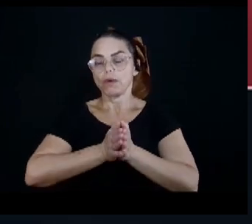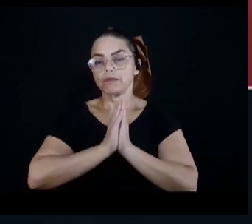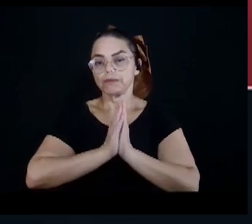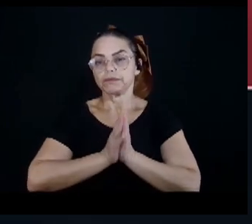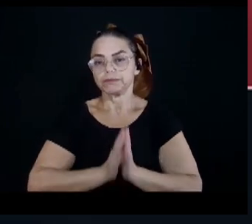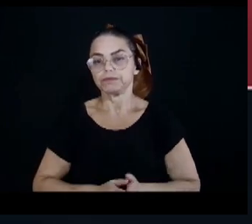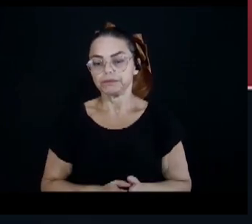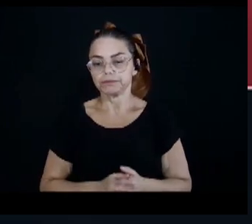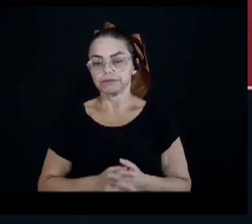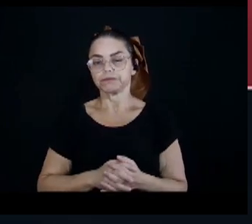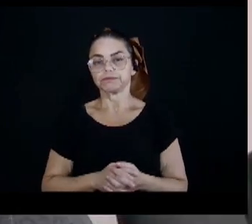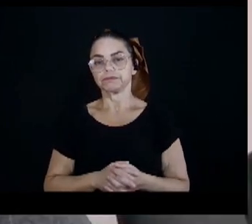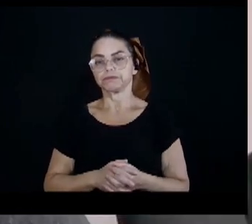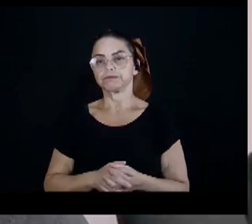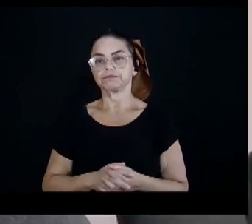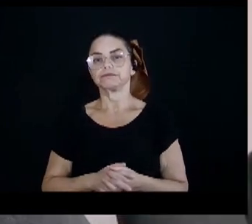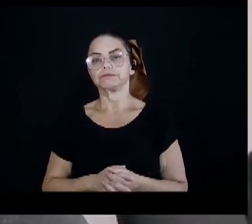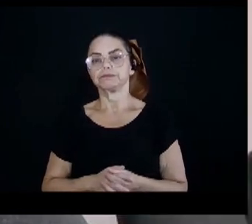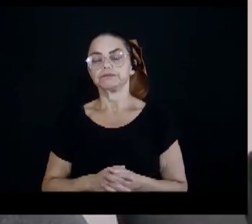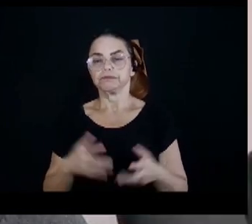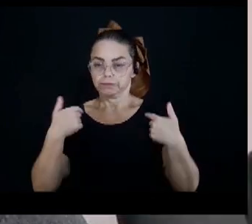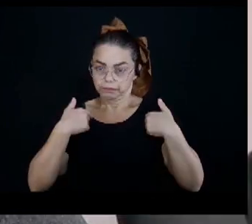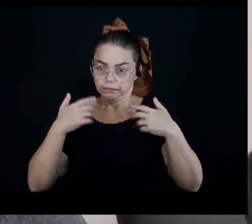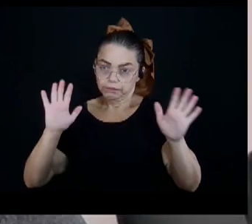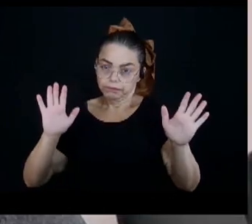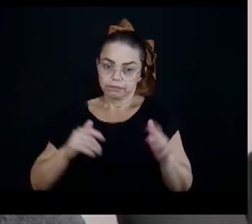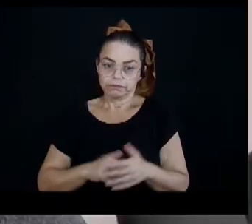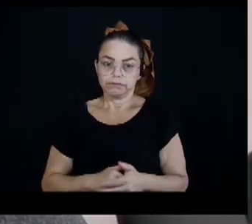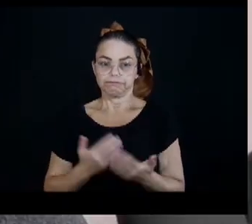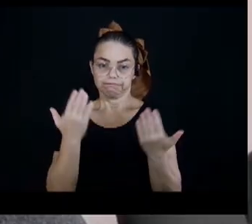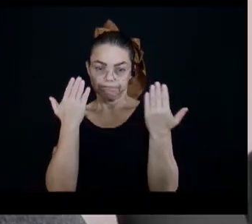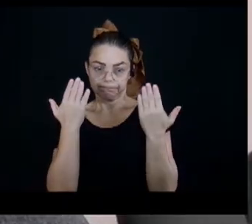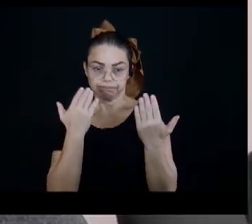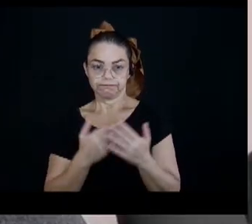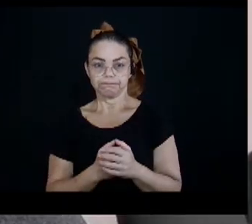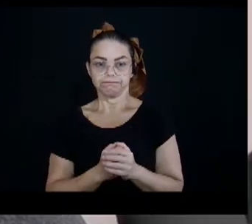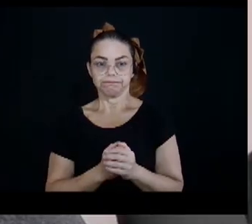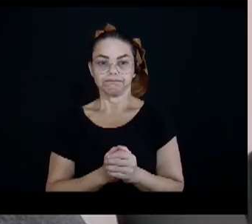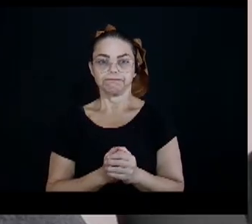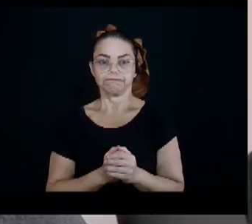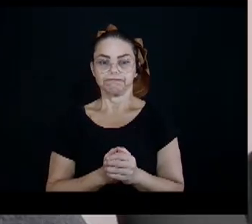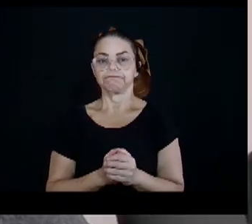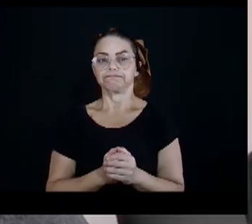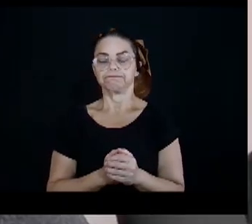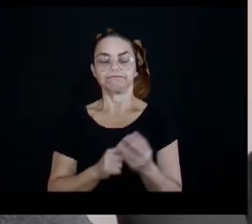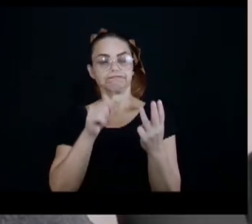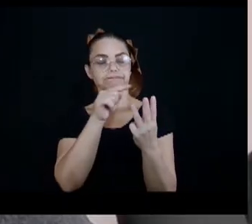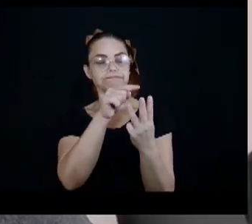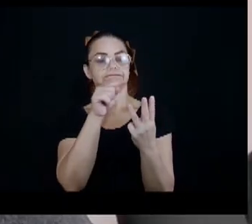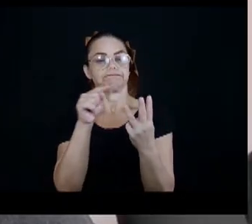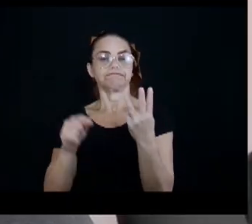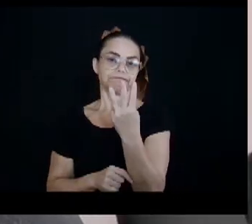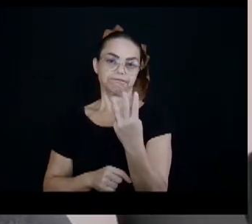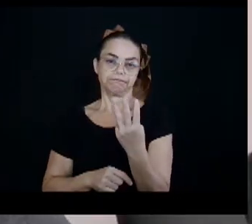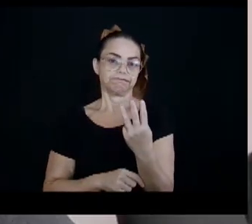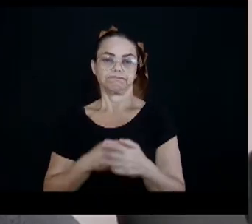Rubem, eu faço um paralelo com três invenções que tiveram recentemente, né? A